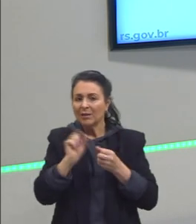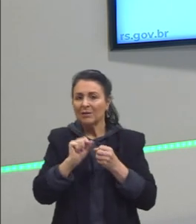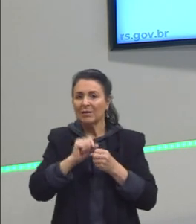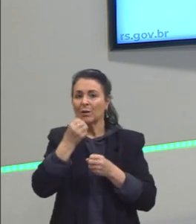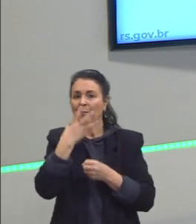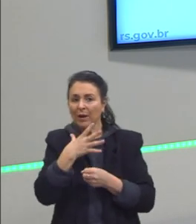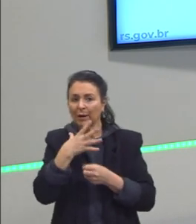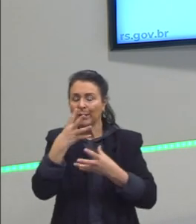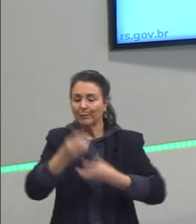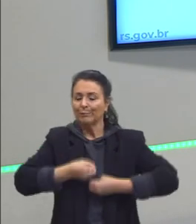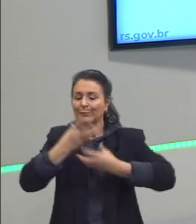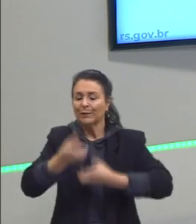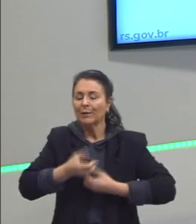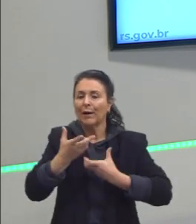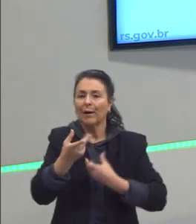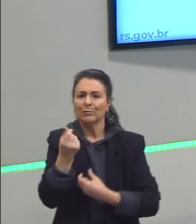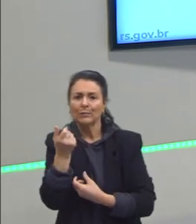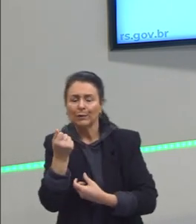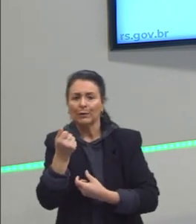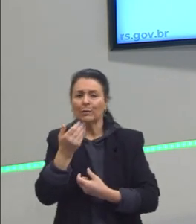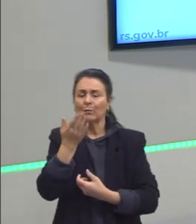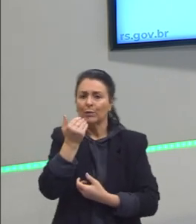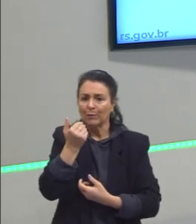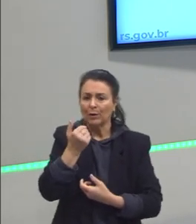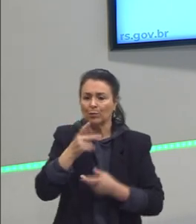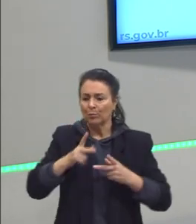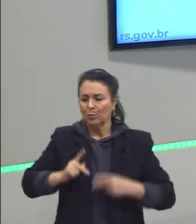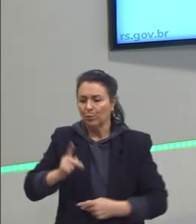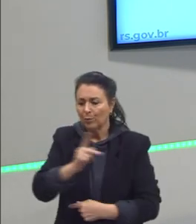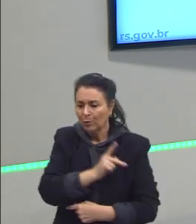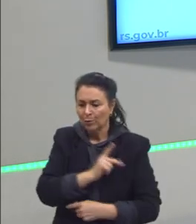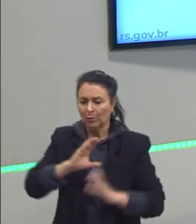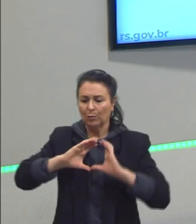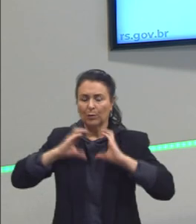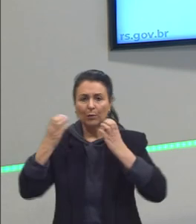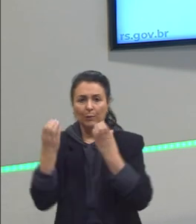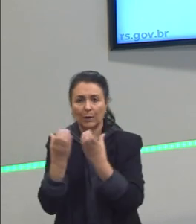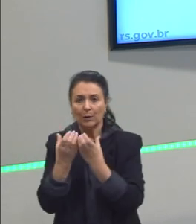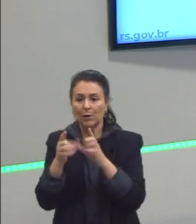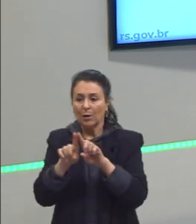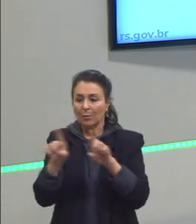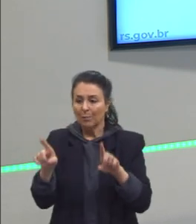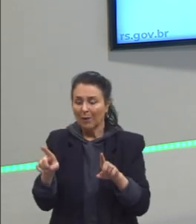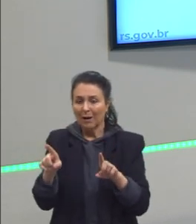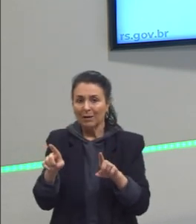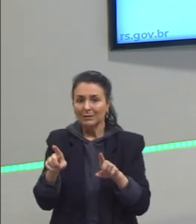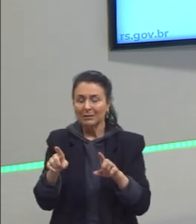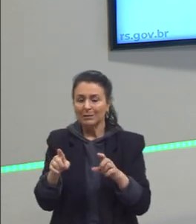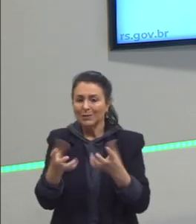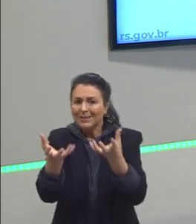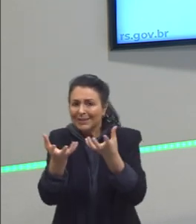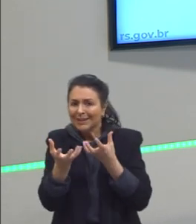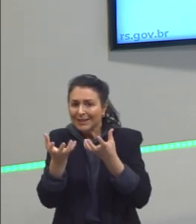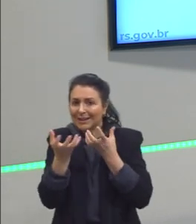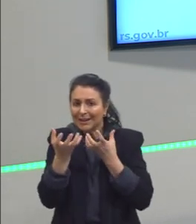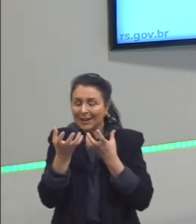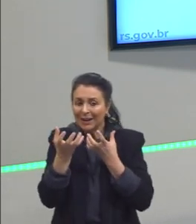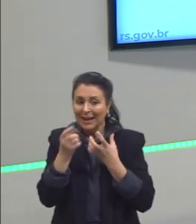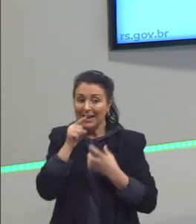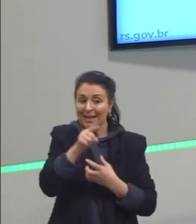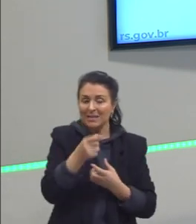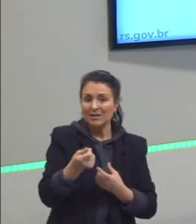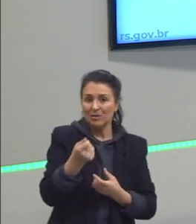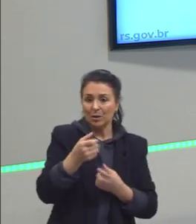o dá dinheiro da alimento né para uma população para uma comunidade mas sem intenção dele era desse dinheiro